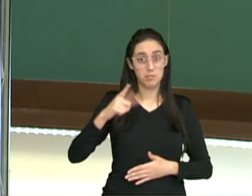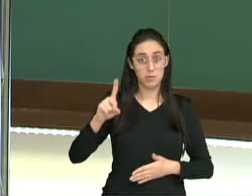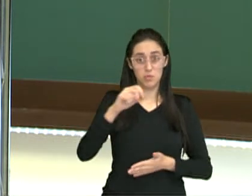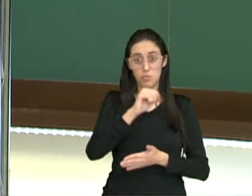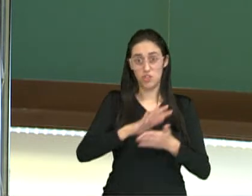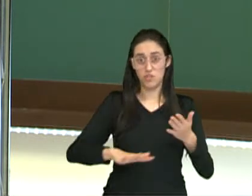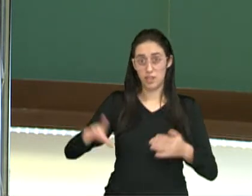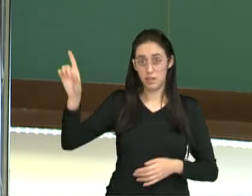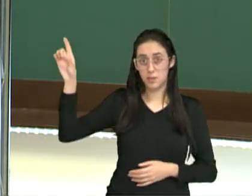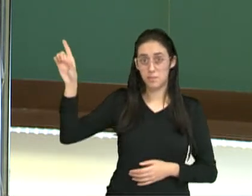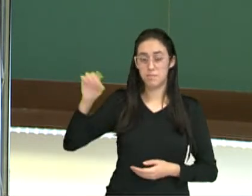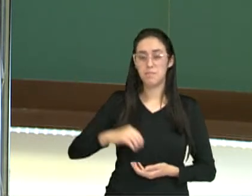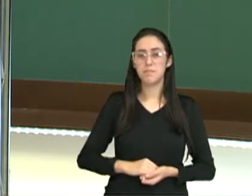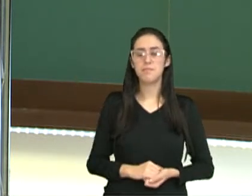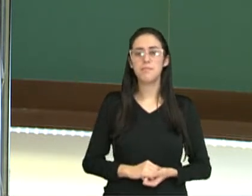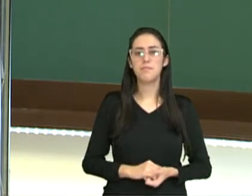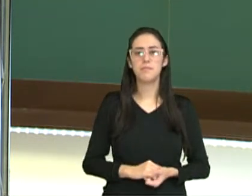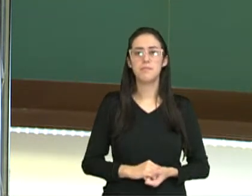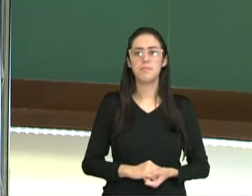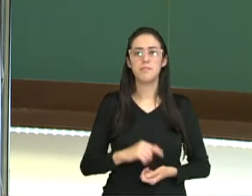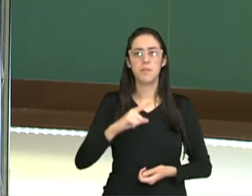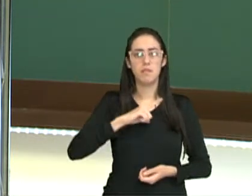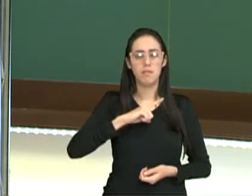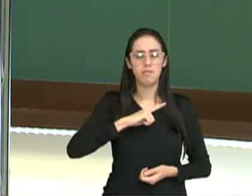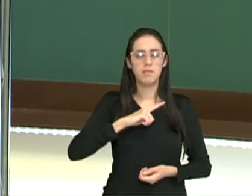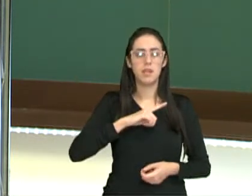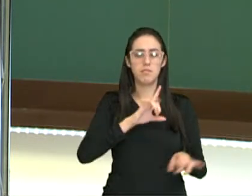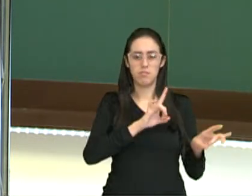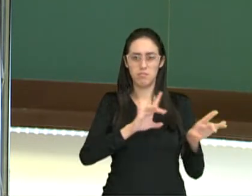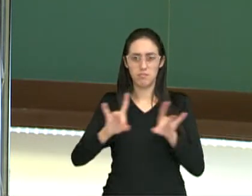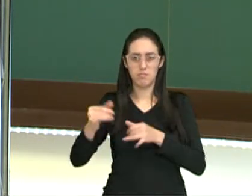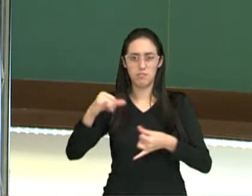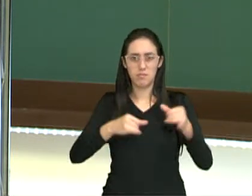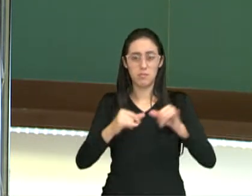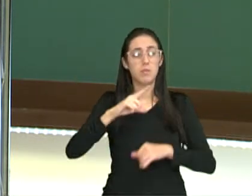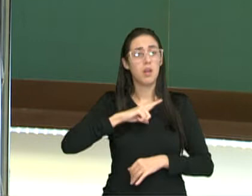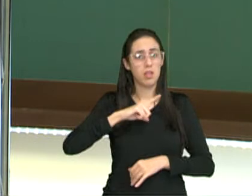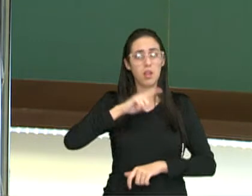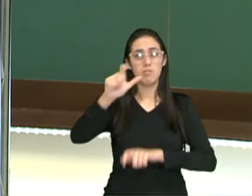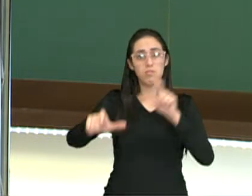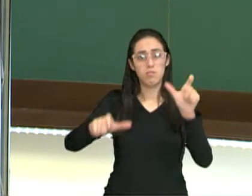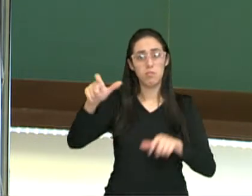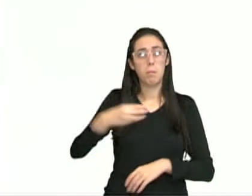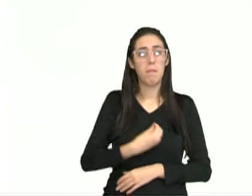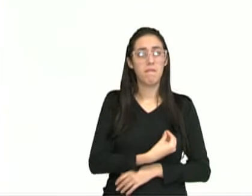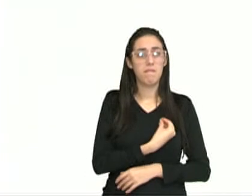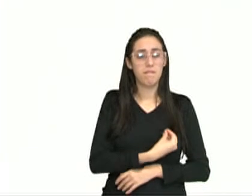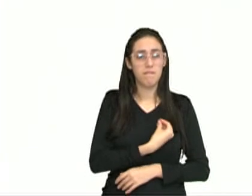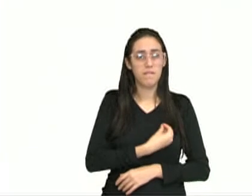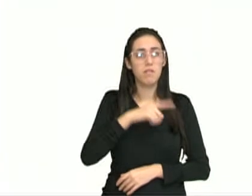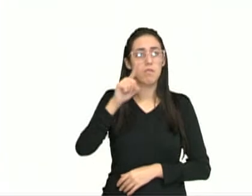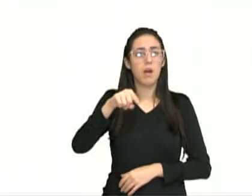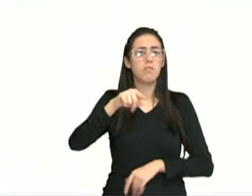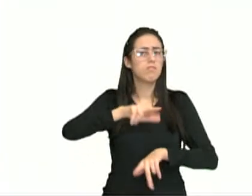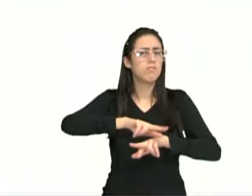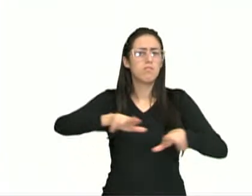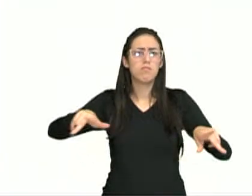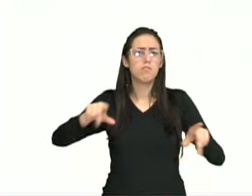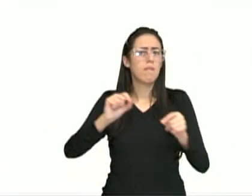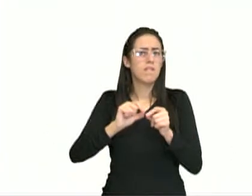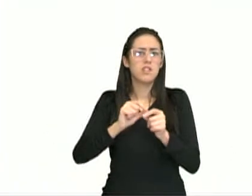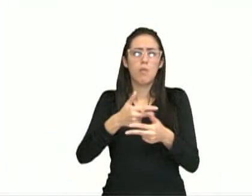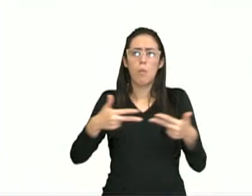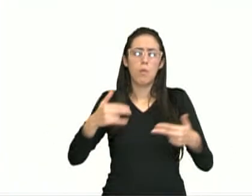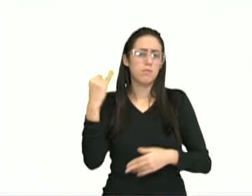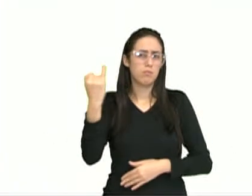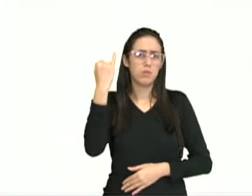atividade? Elementos químicos são utilizados em organismos vivos para a realização de muitas tarefas importantes.